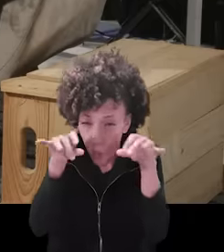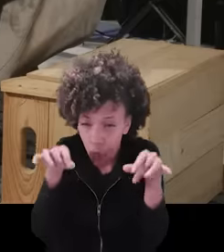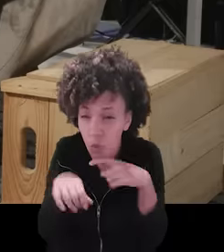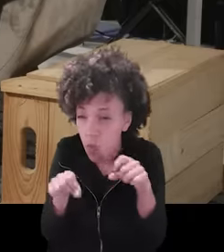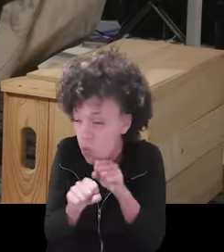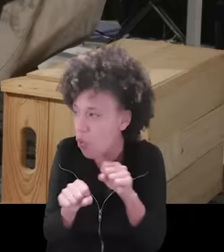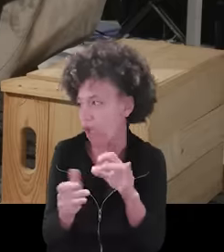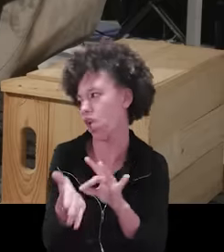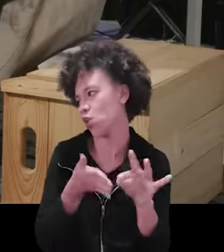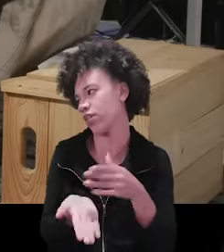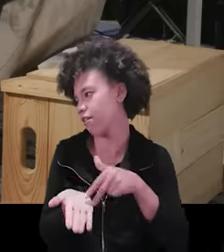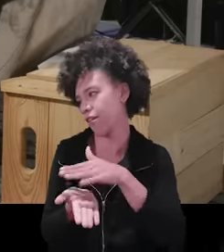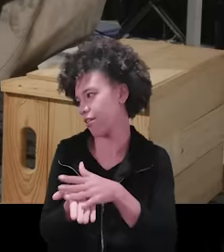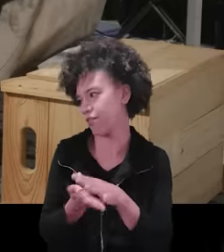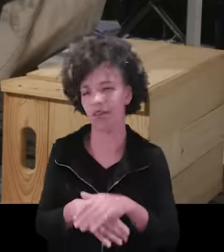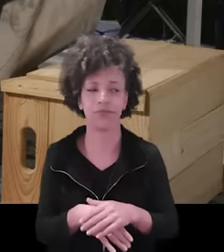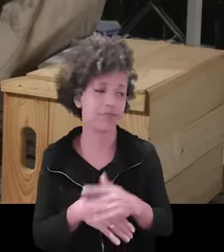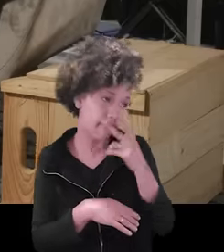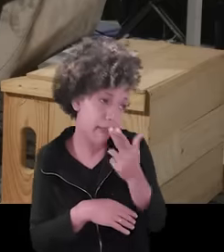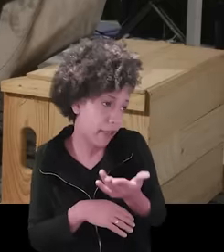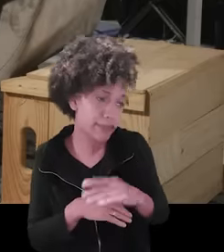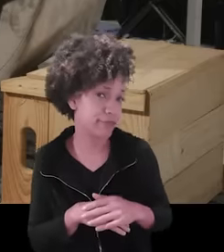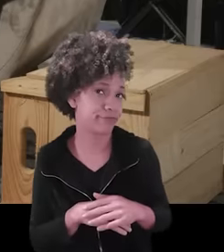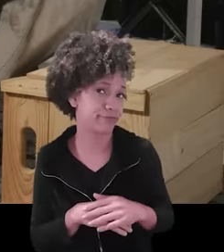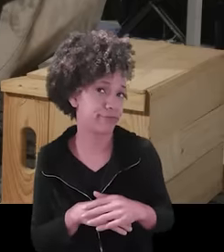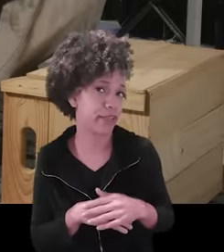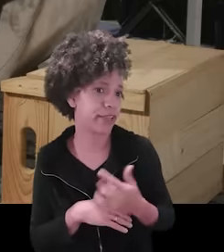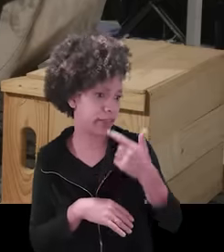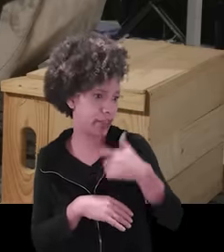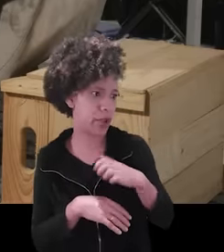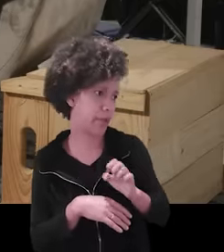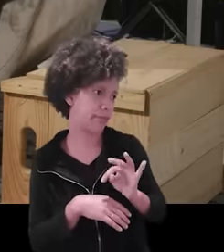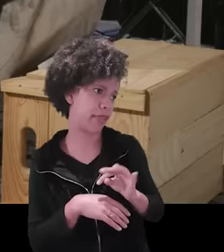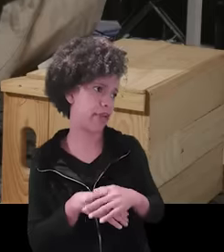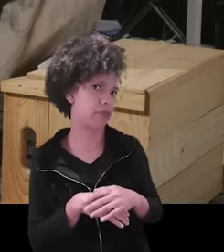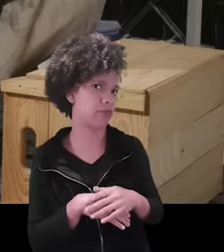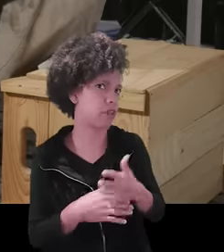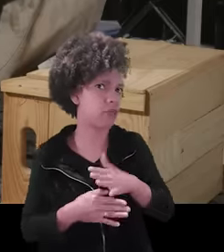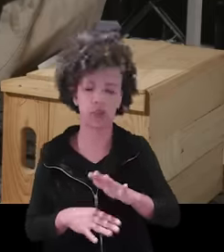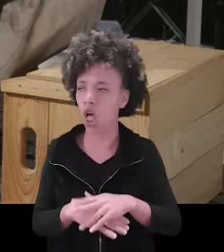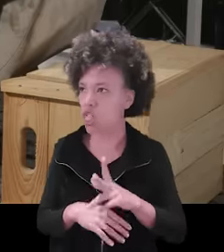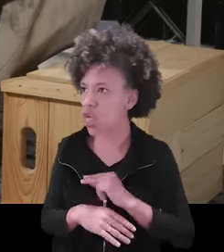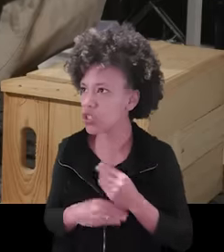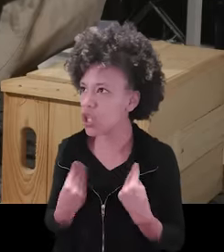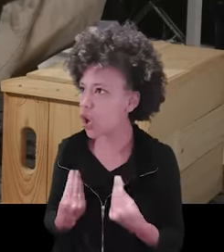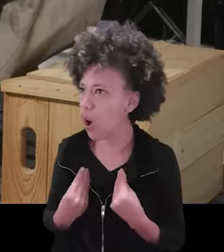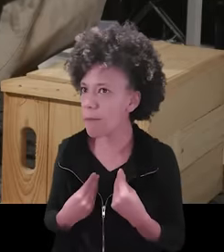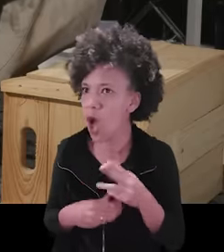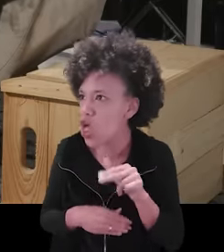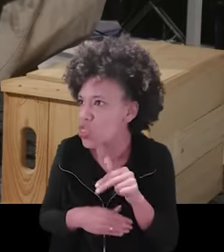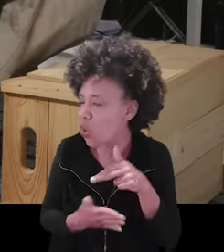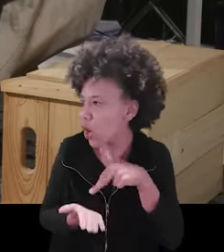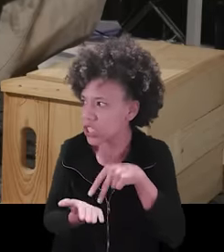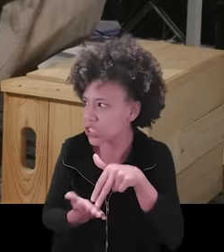canal e é assim e eles acham que ele parece aqui ó não é teu falando que eu não é você nunca vai fazer